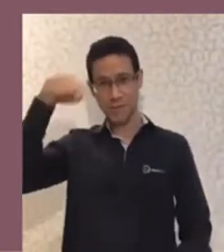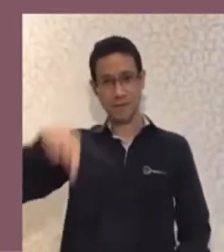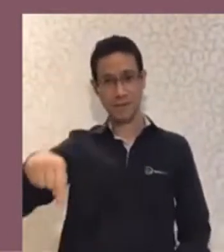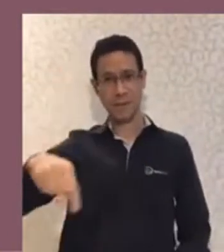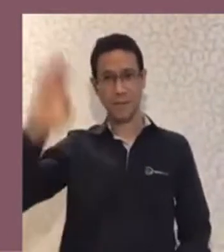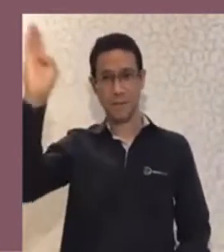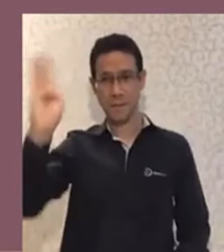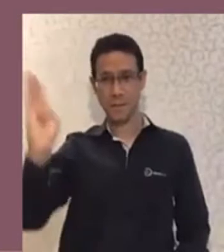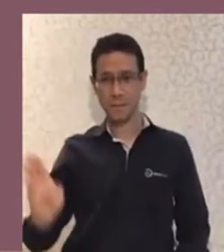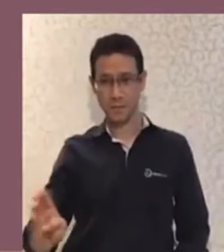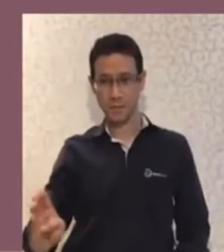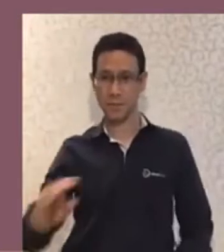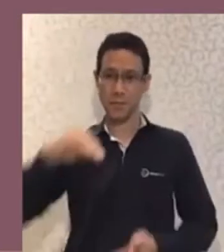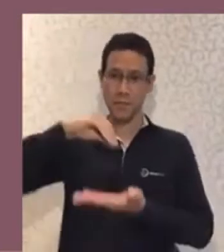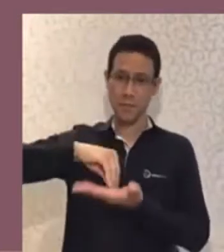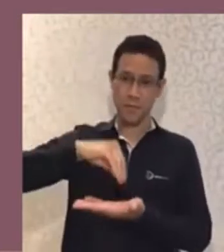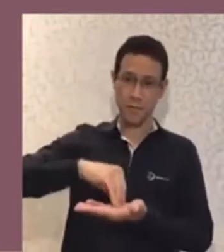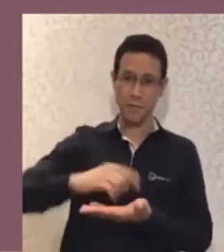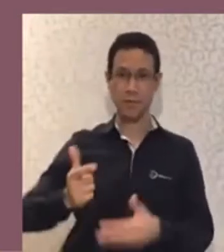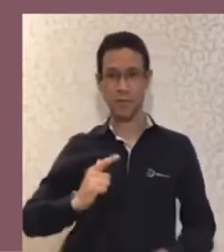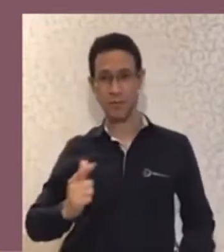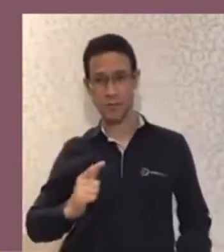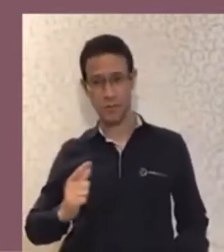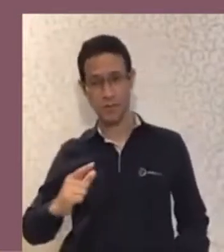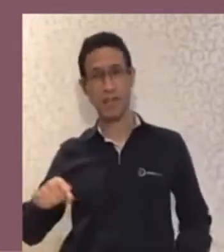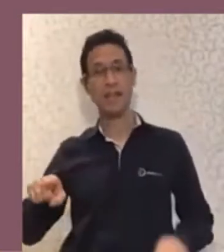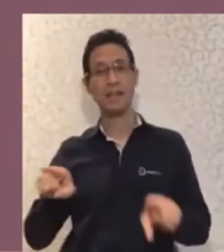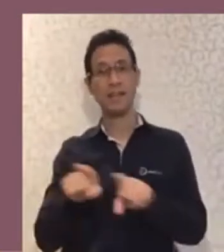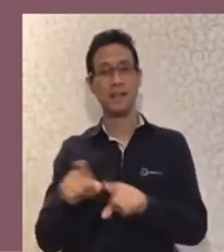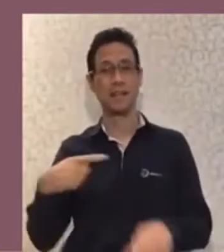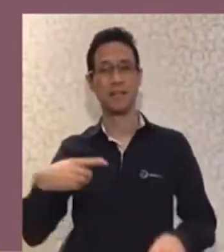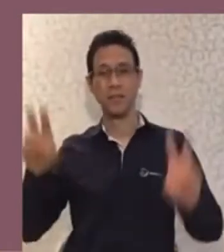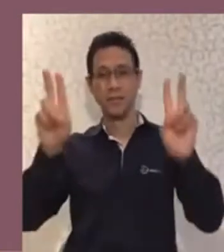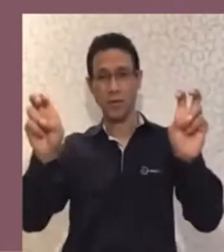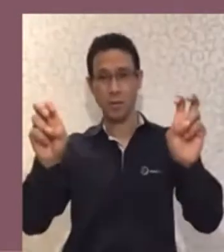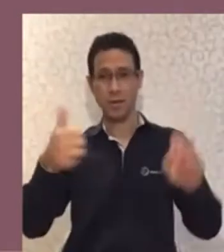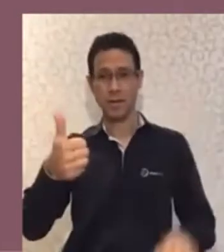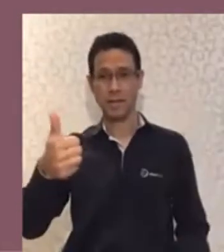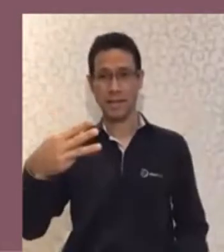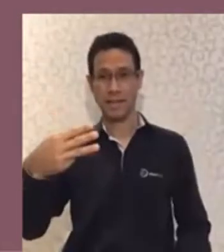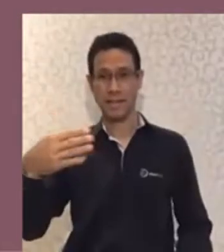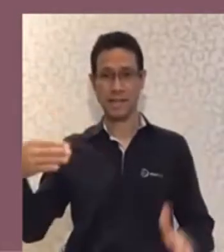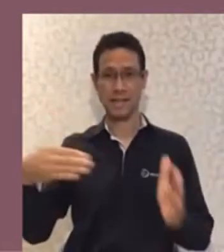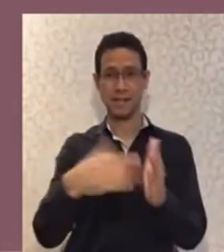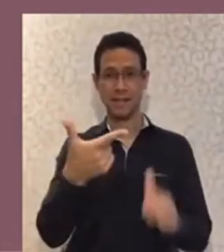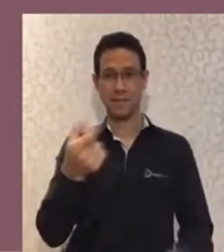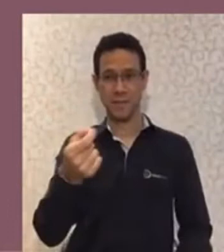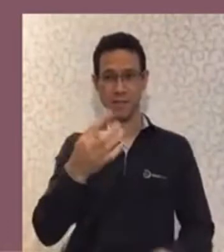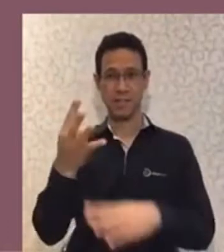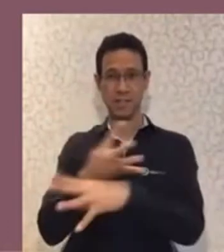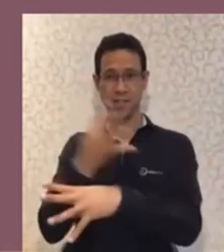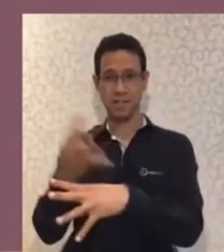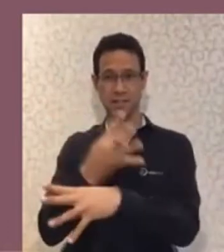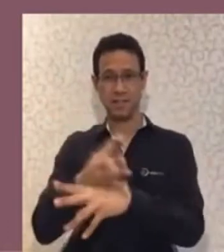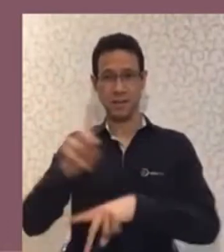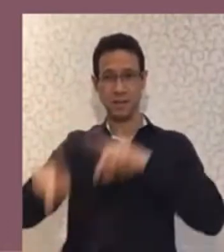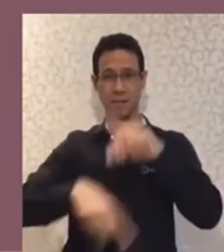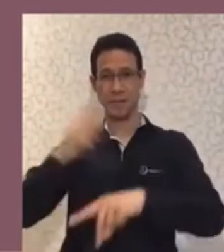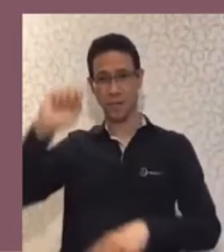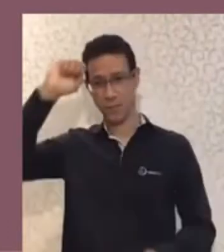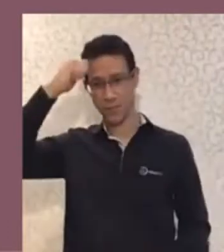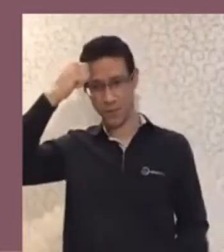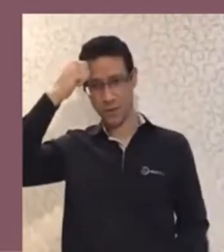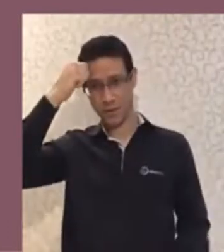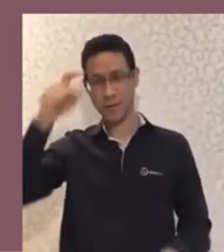rede chamada do 13 ao 20, Reexistência do Povo Negro, ação institucional que faz alusão aos marcos do